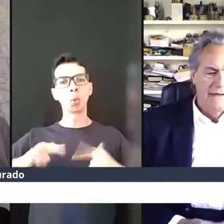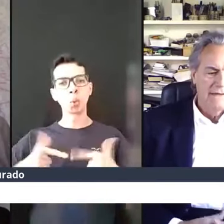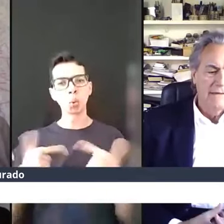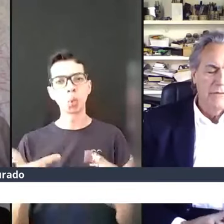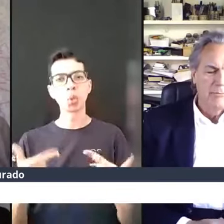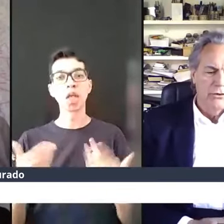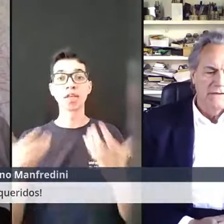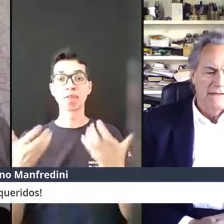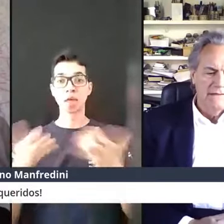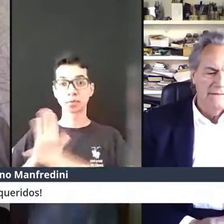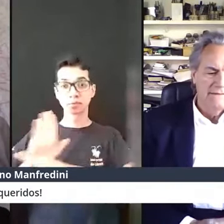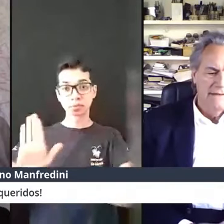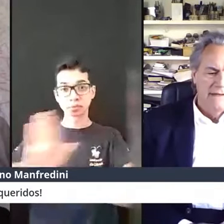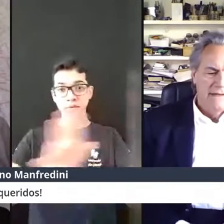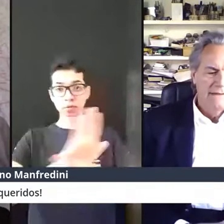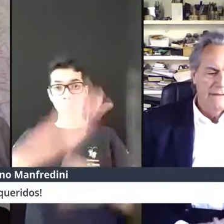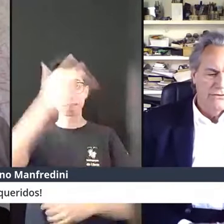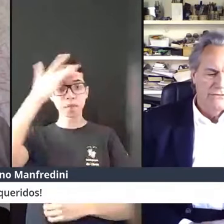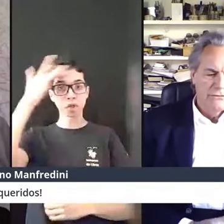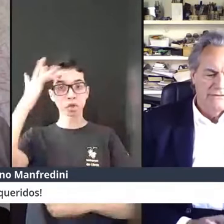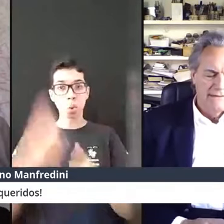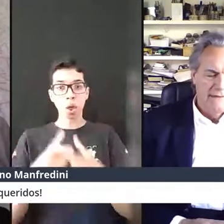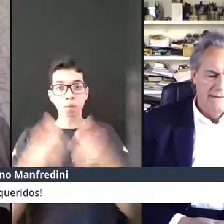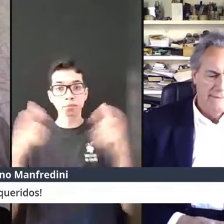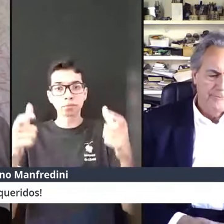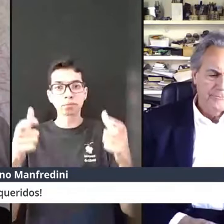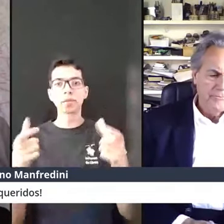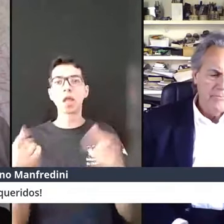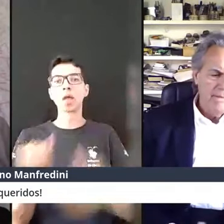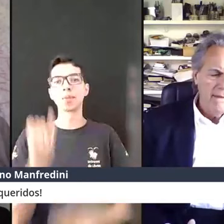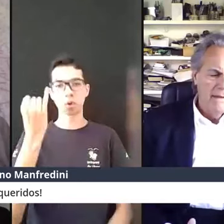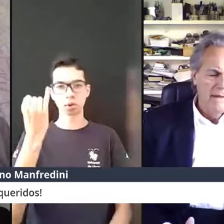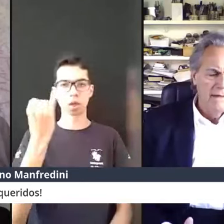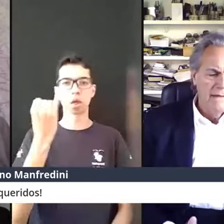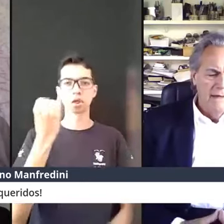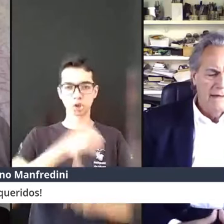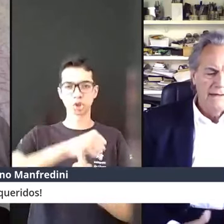pessoas tão importantes na nossa sociedade.